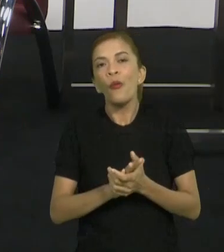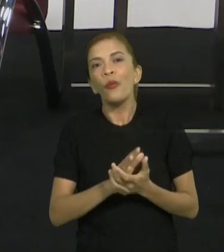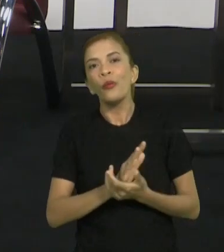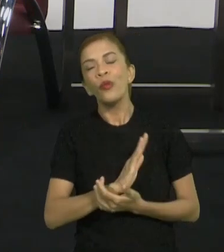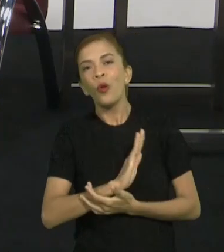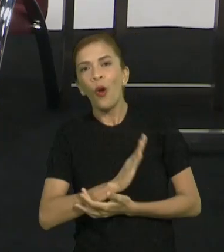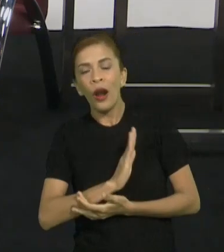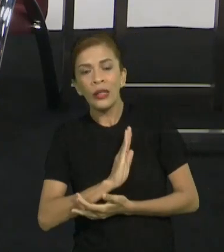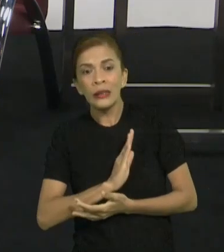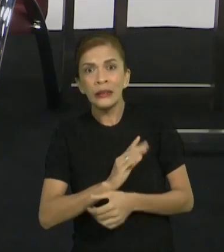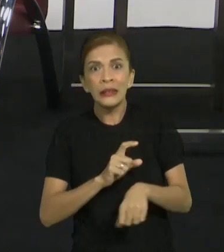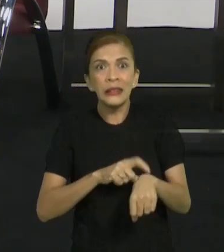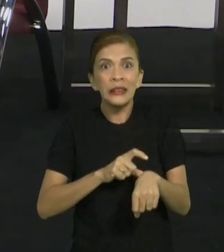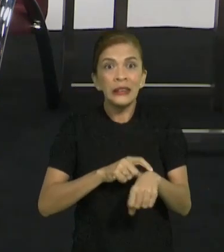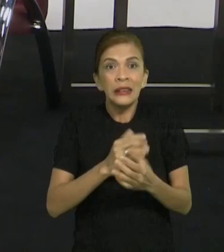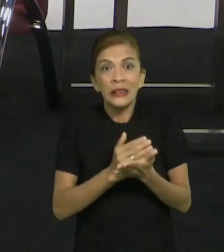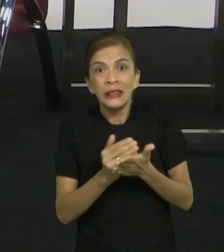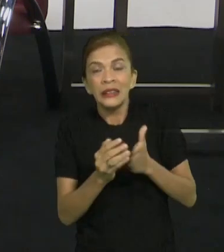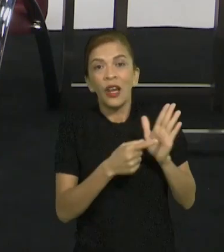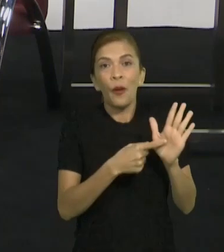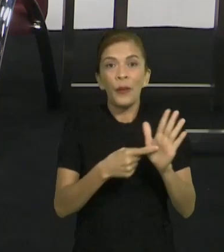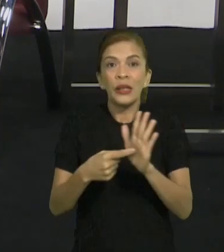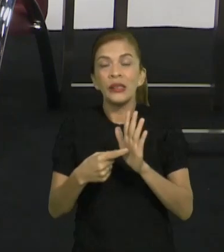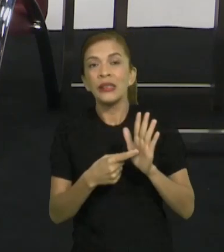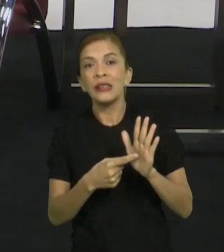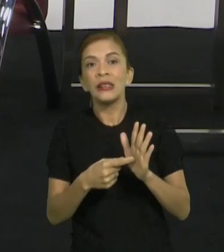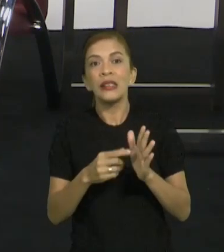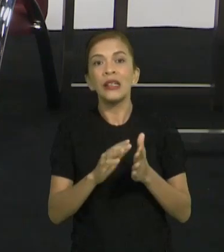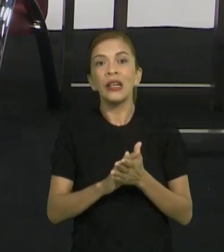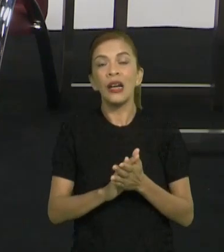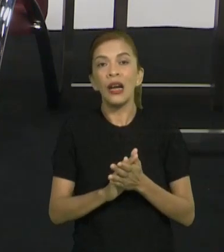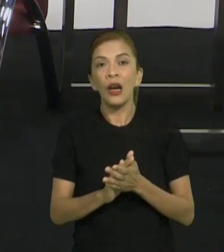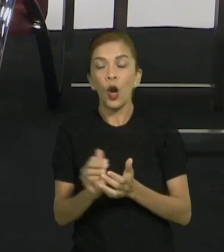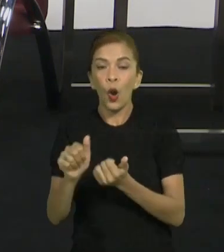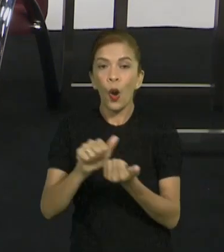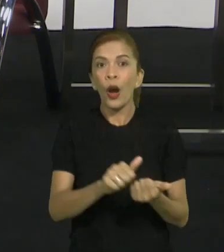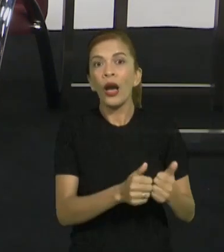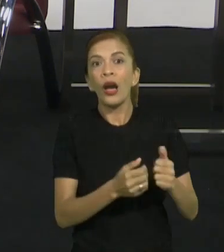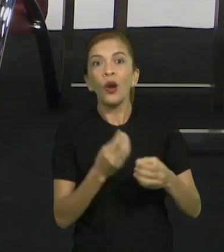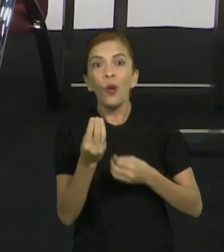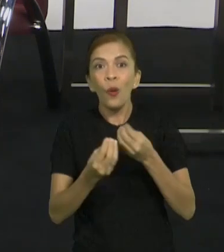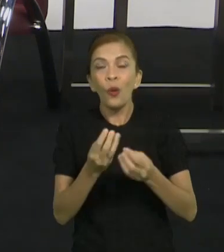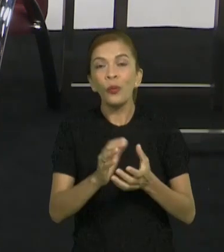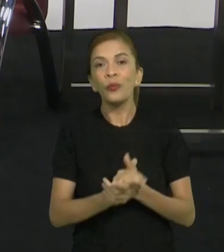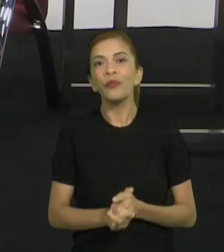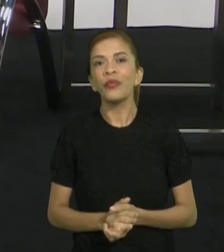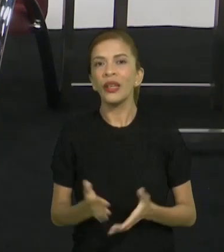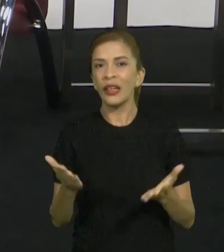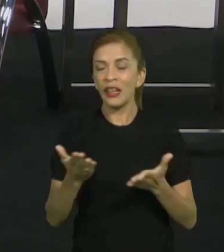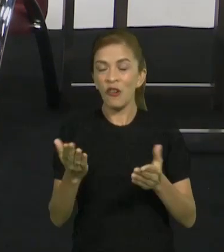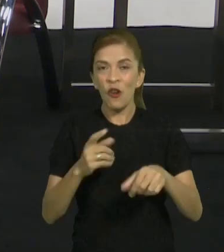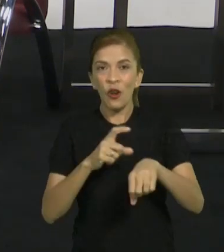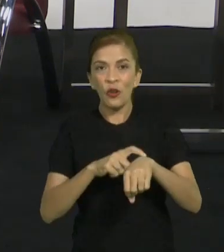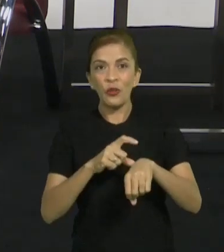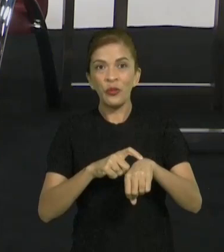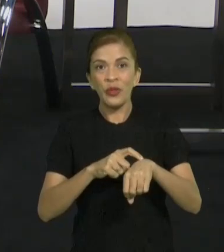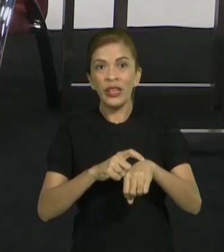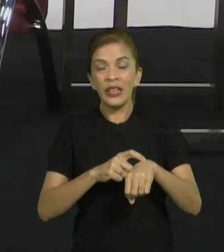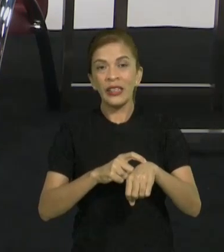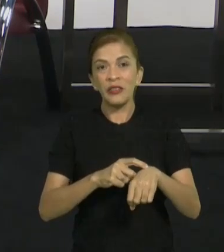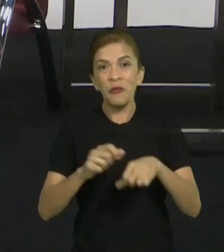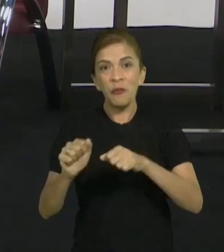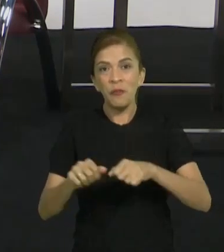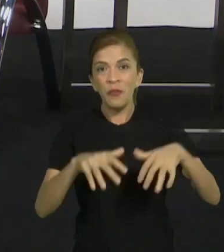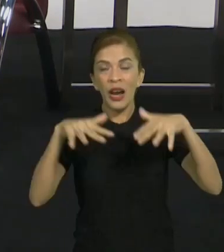a hora, né? Ou Chegou já aconteceu o o momento. batizado do boi, e aí Isso, tá chegou esse momento, né, de mágico ocupar